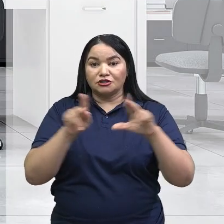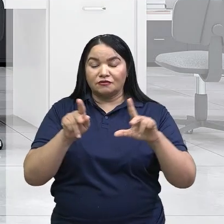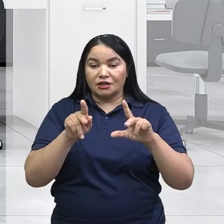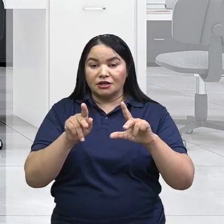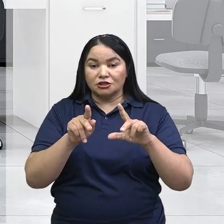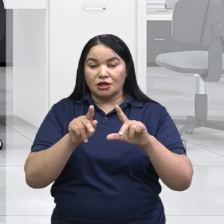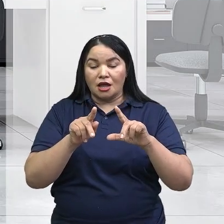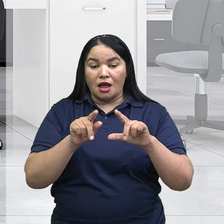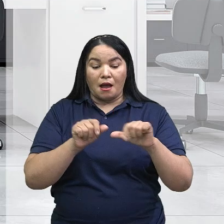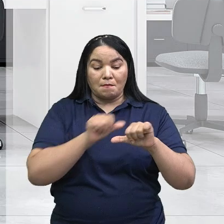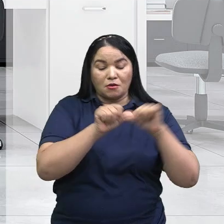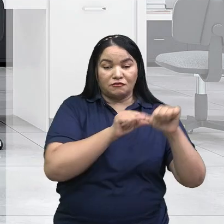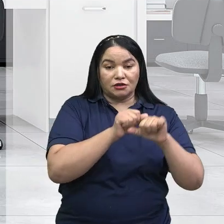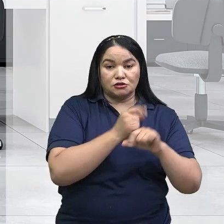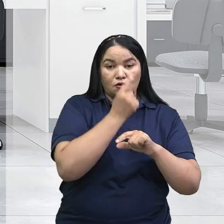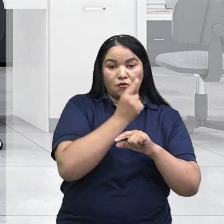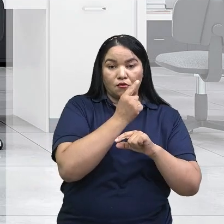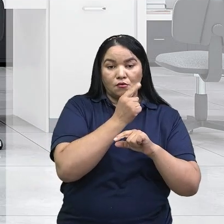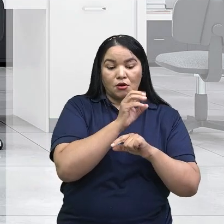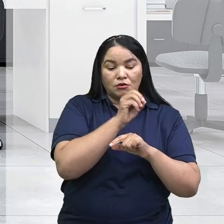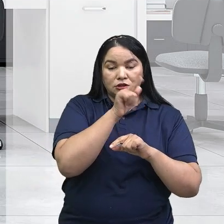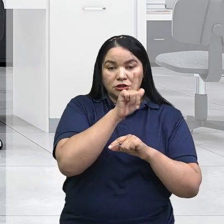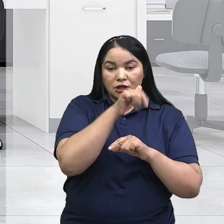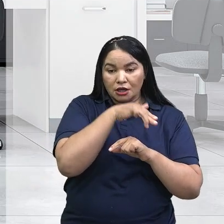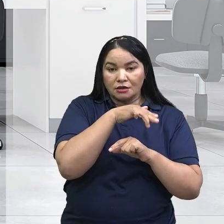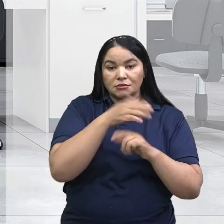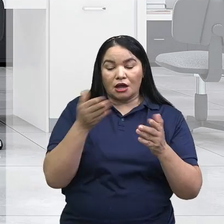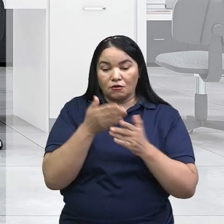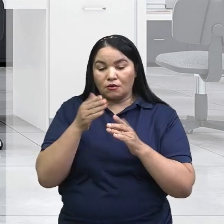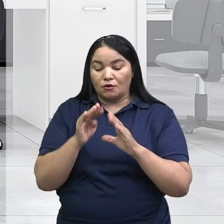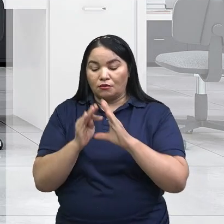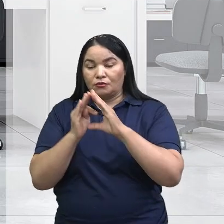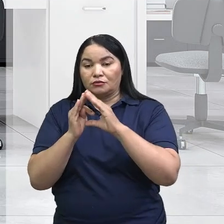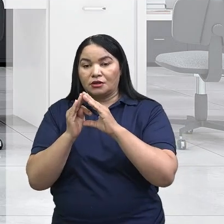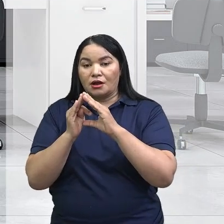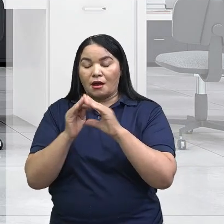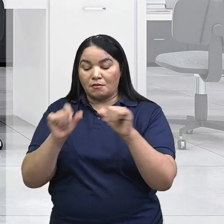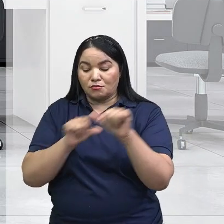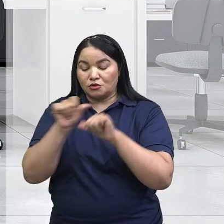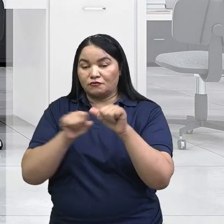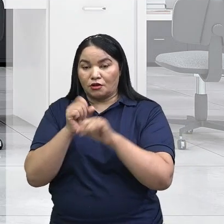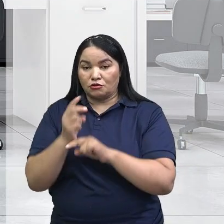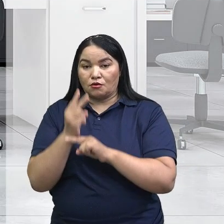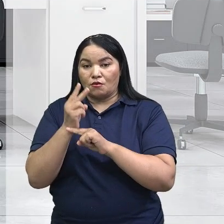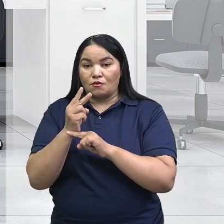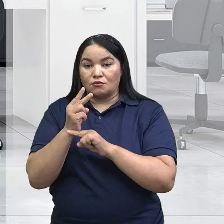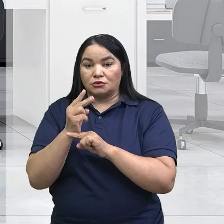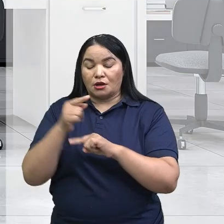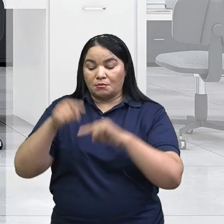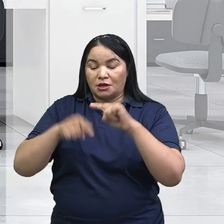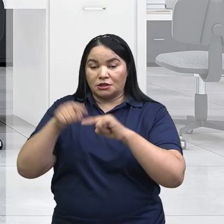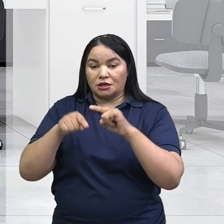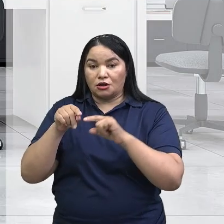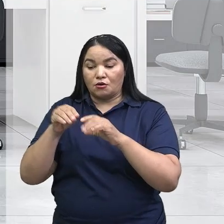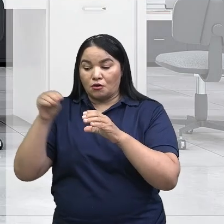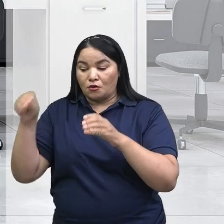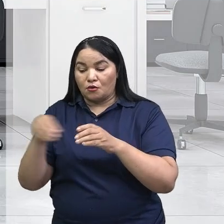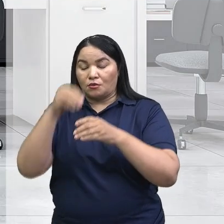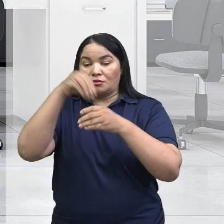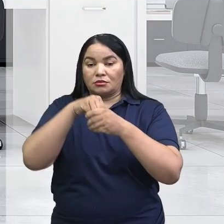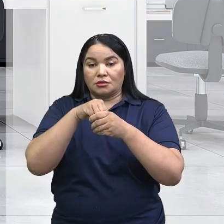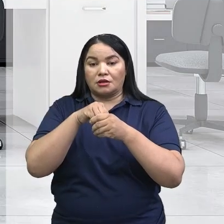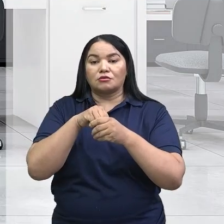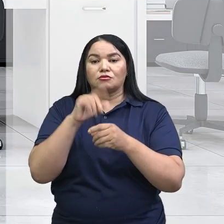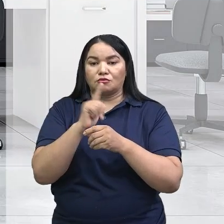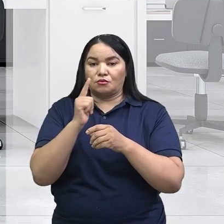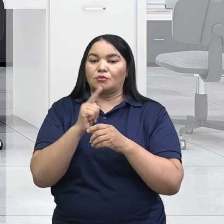uma modificação no material genético do próprio organismo, no caso do transgênico a gente vai pegar um material genético de um organismo e colocar